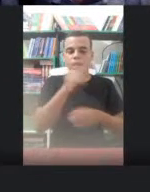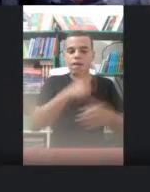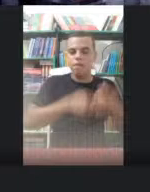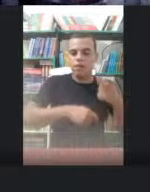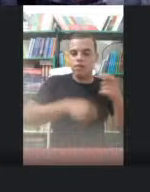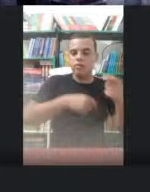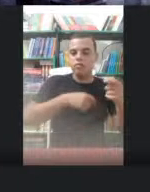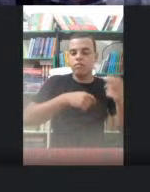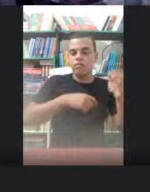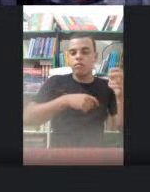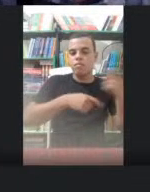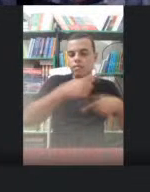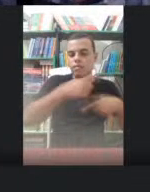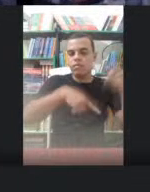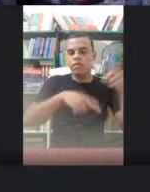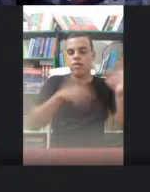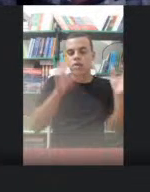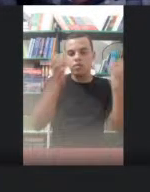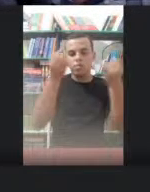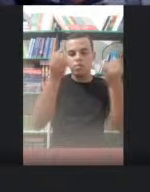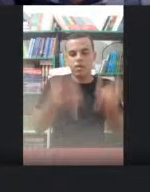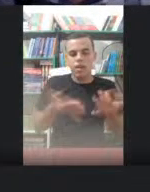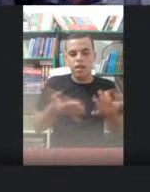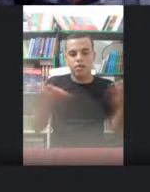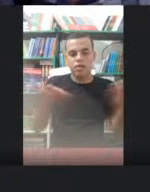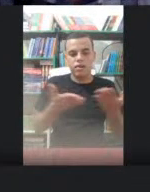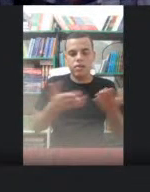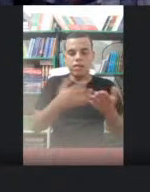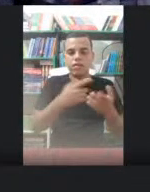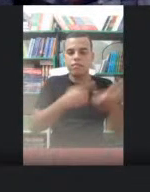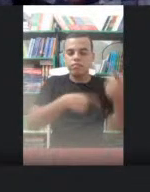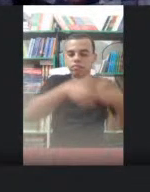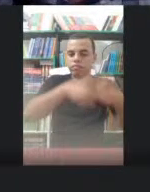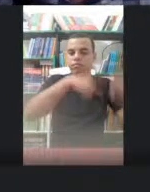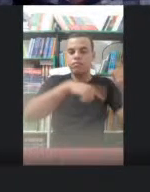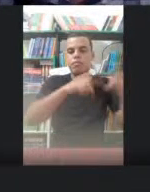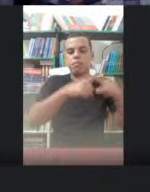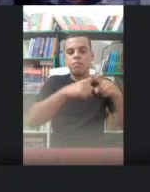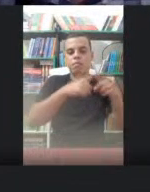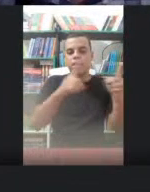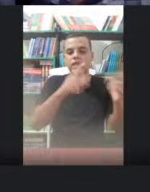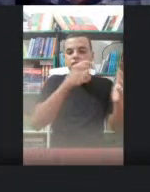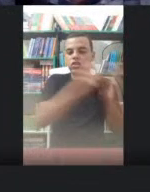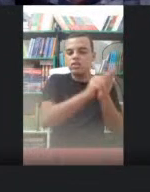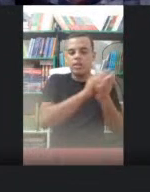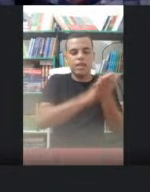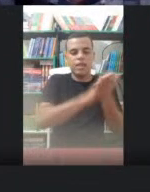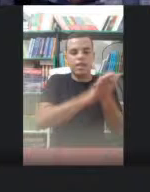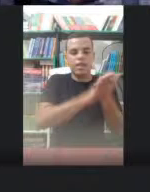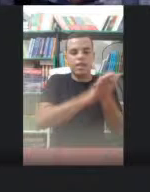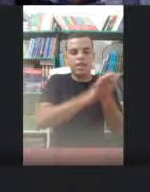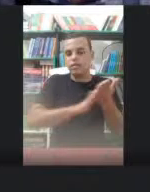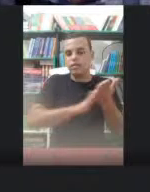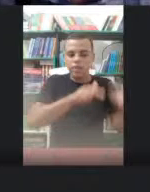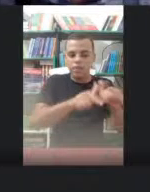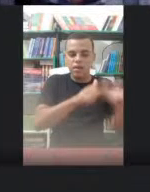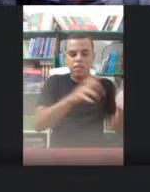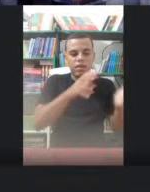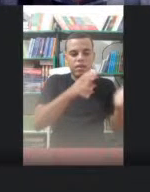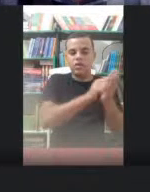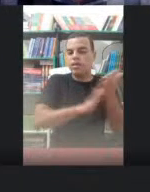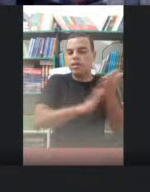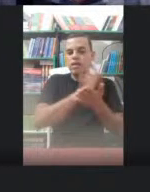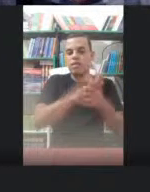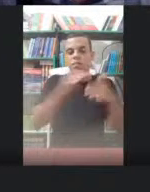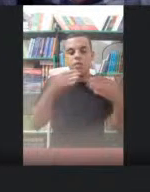explicar o contexto, produziam na equipe, né, mas eles não faziam registro dessas intervenções. E a partir do momento que